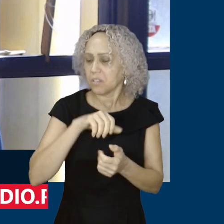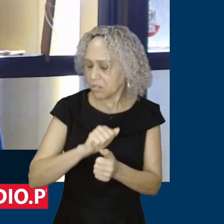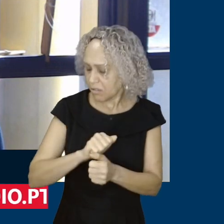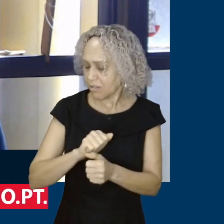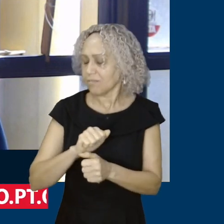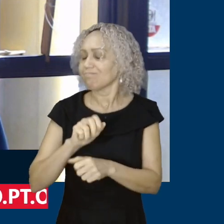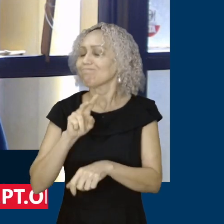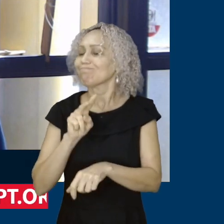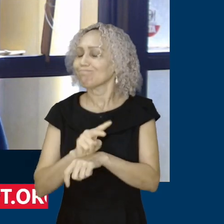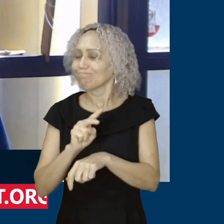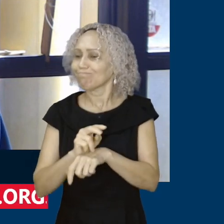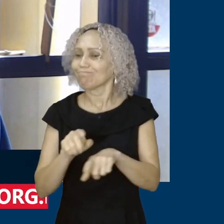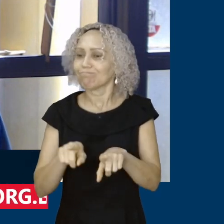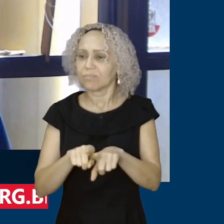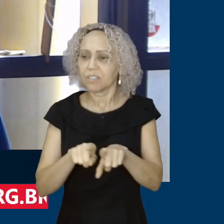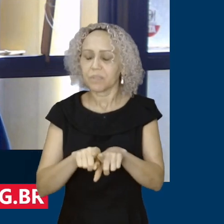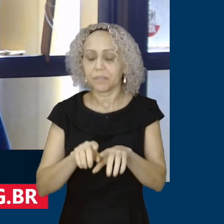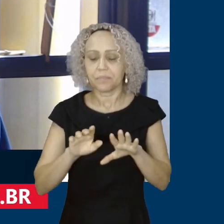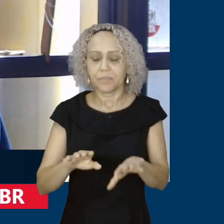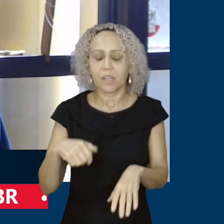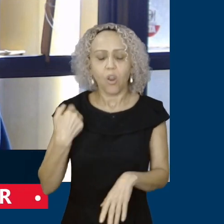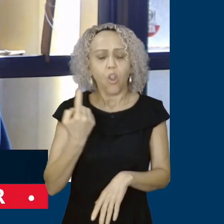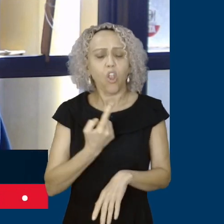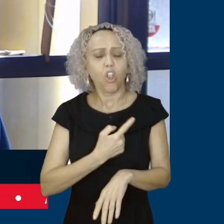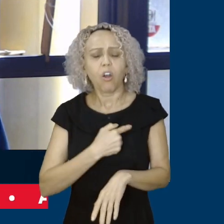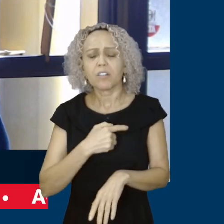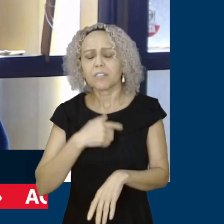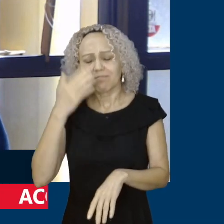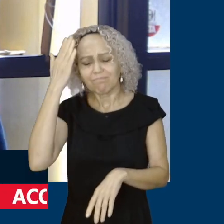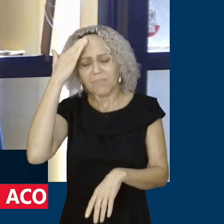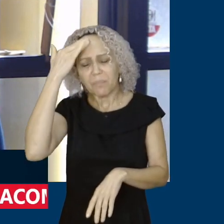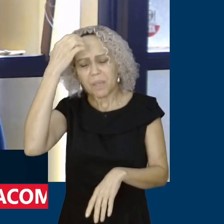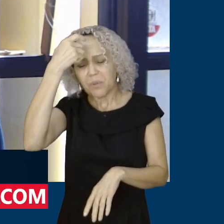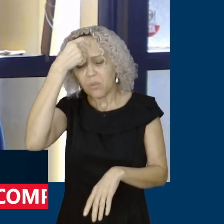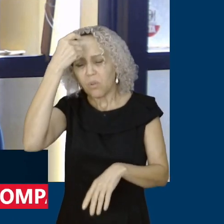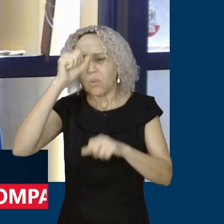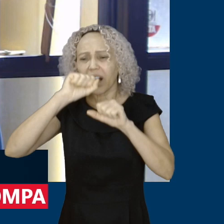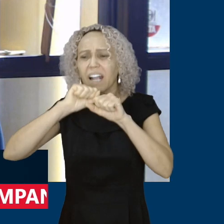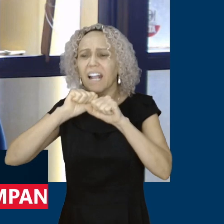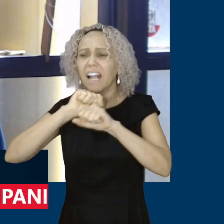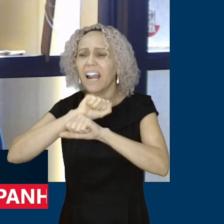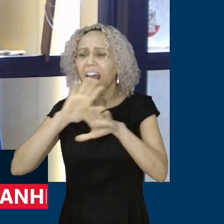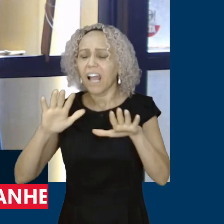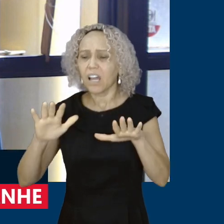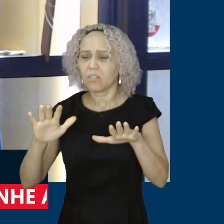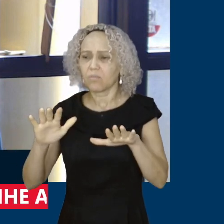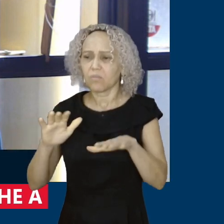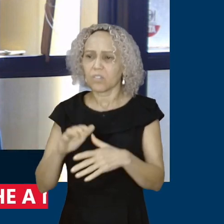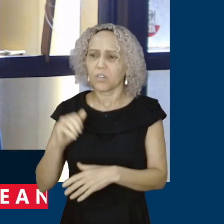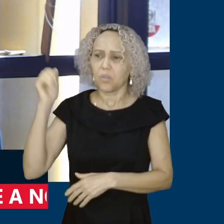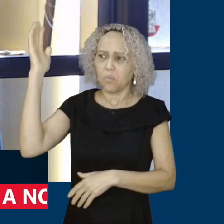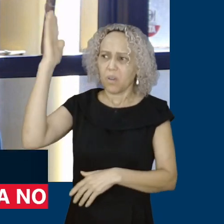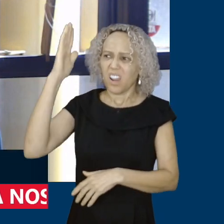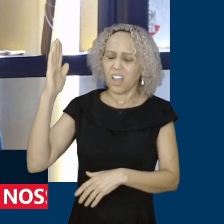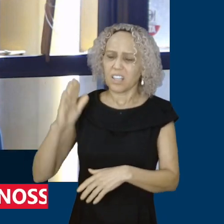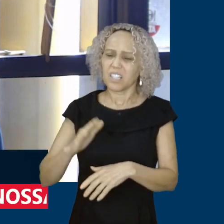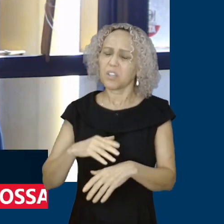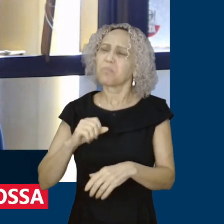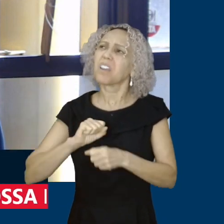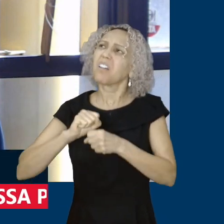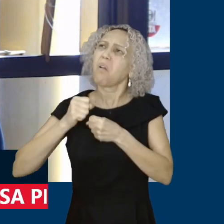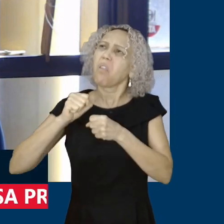E para nós, evidentemente, nós temos clareza que o Brasil tem, pela sua dimensão territorial, pela sua